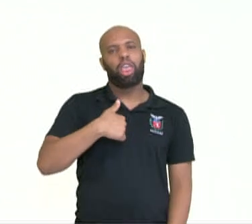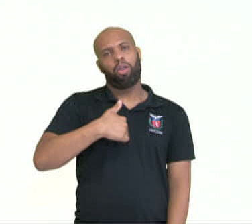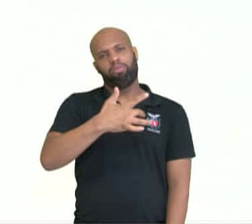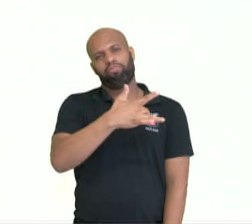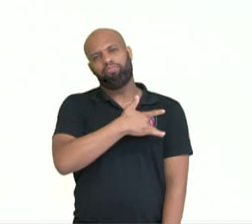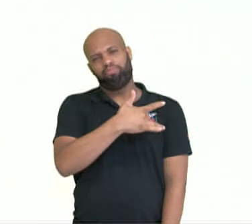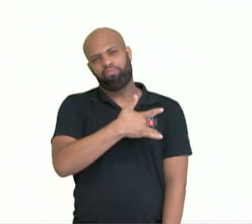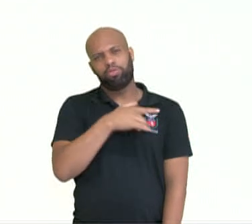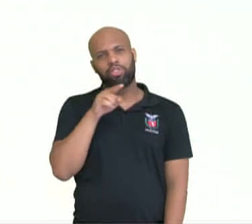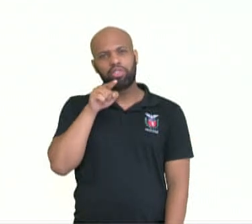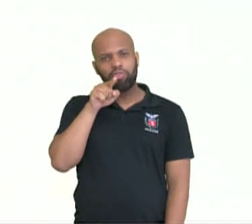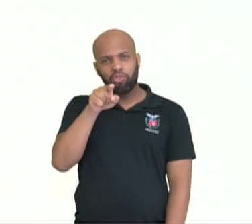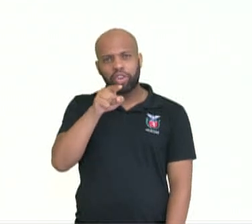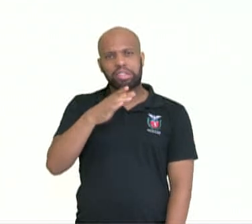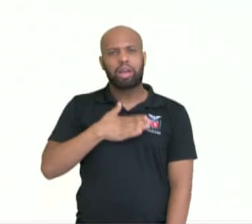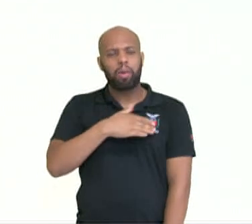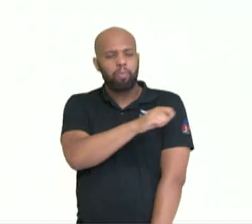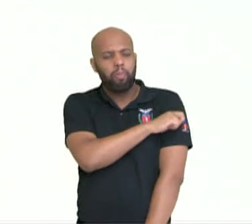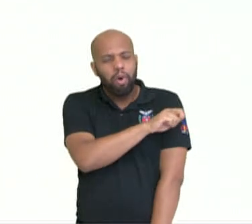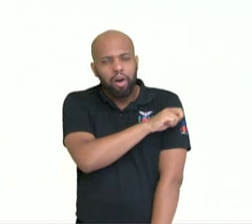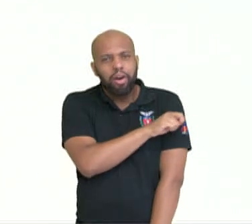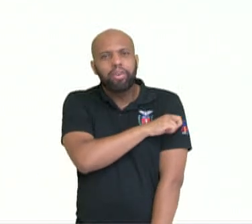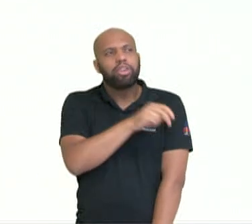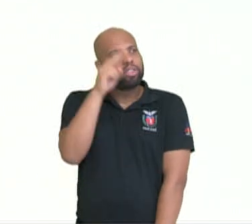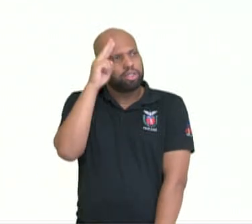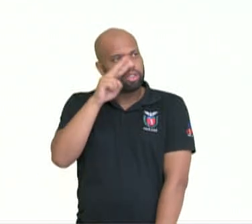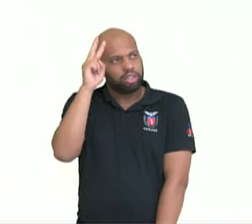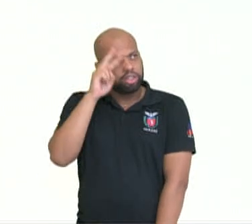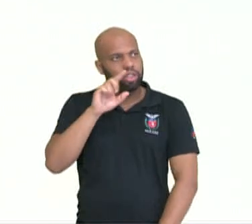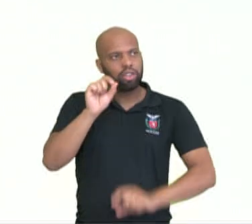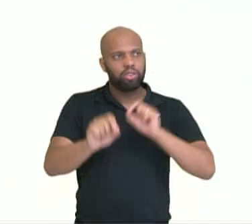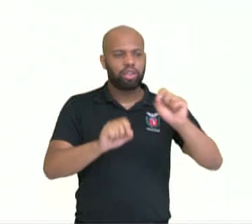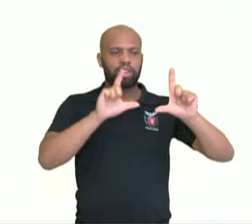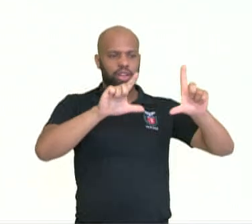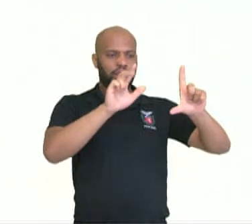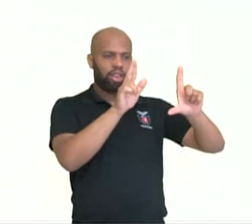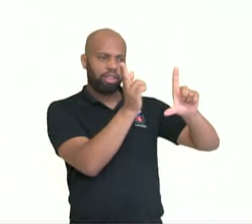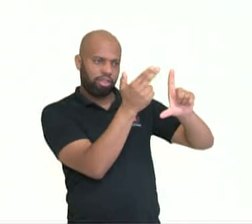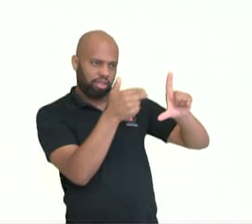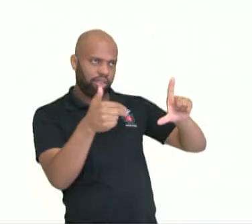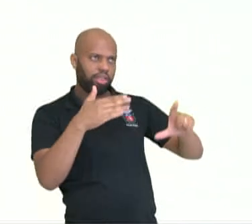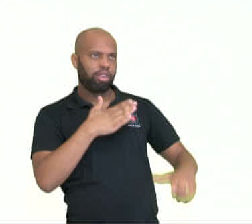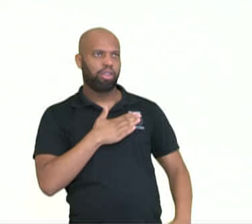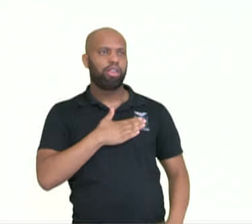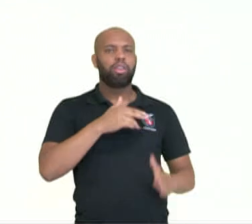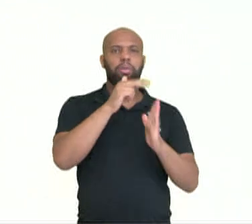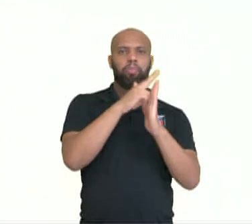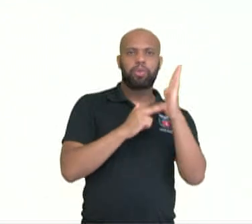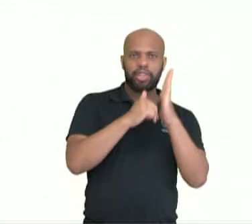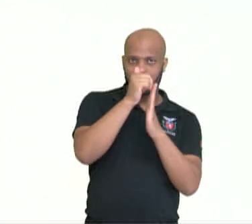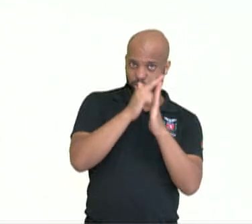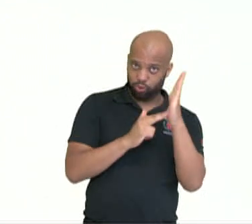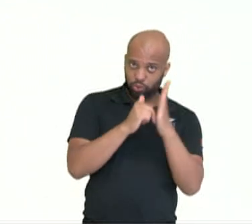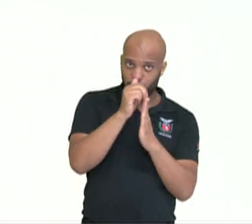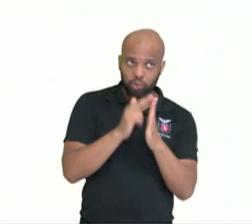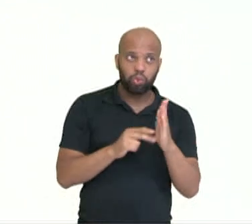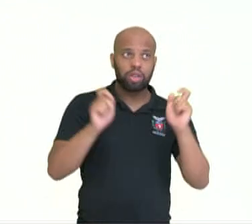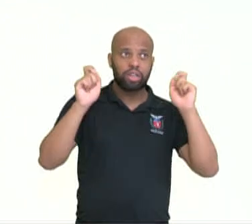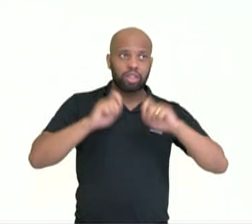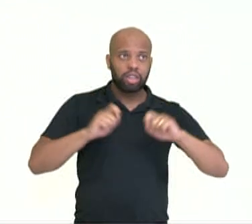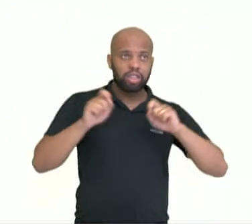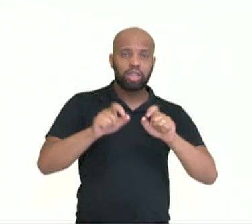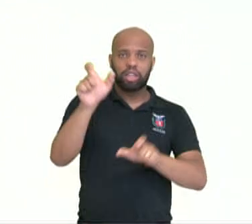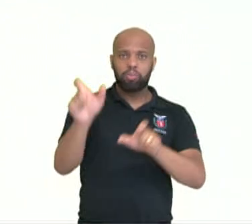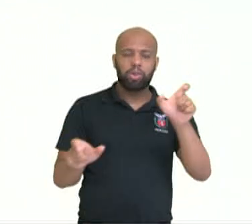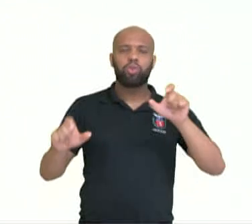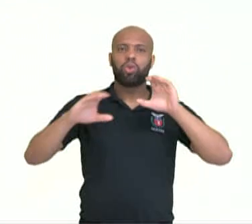apaixonado. Quem é meu aluno, quem foi meu aluno, vai lembrar das telas do professor José Carlos, né? A pintura permite às pessoas